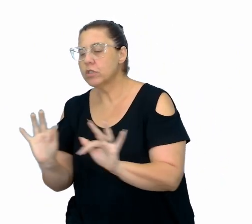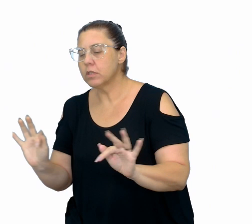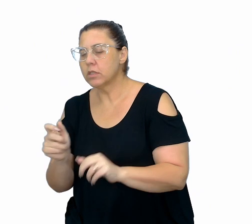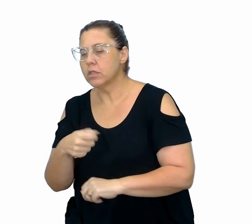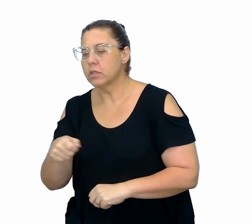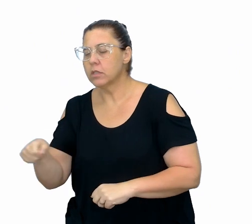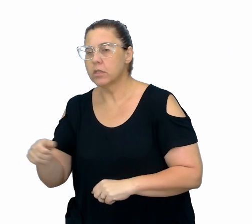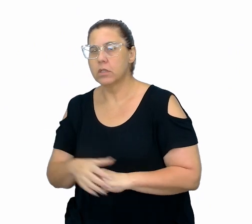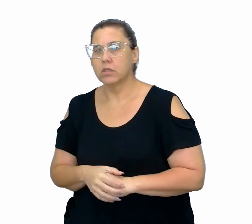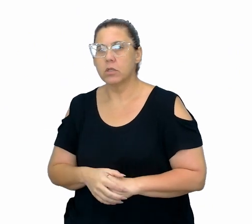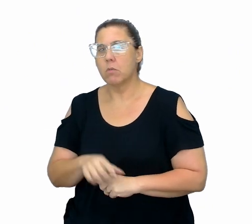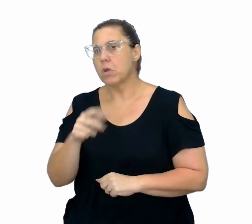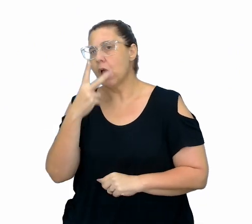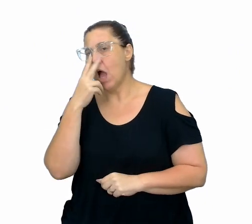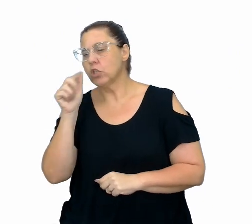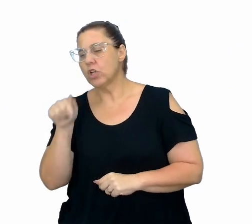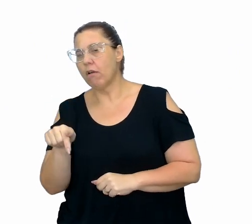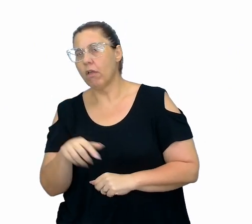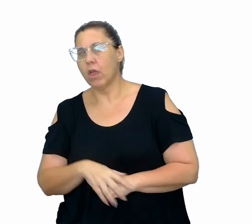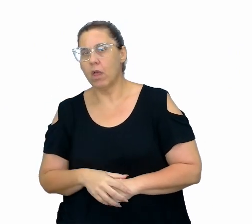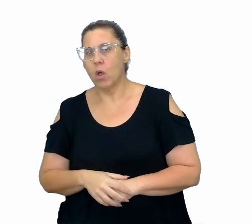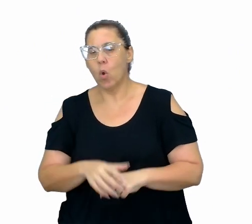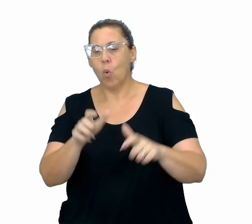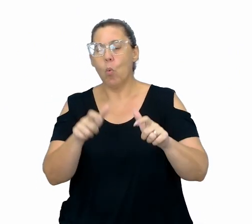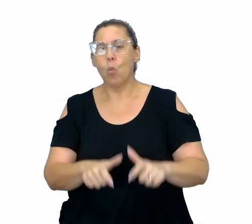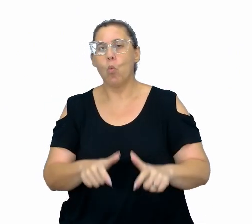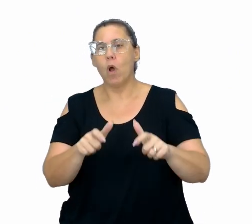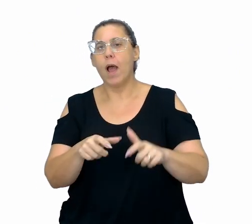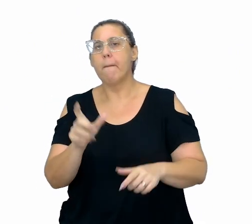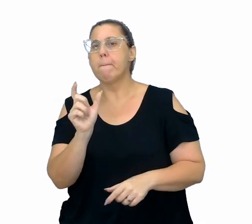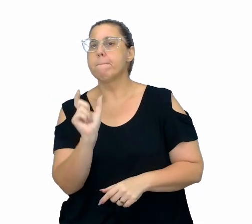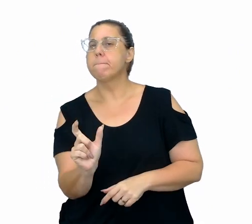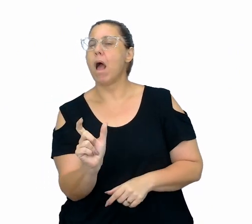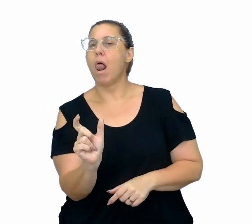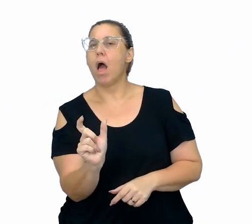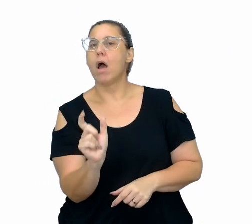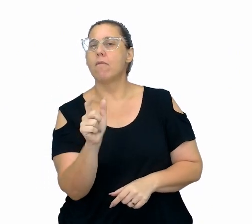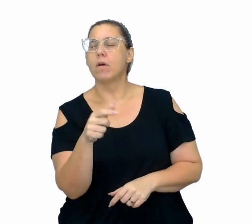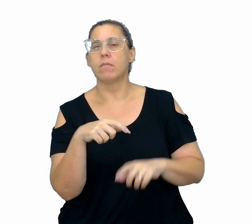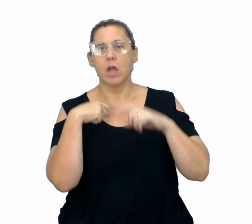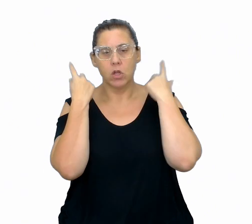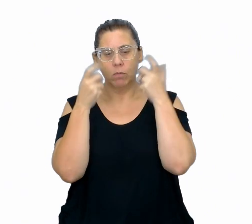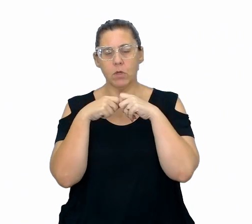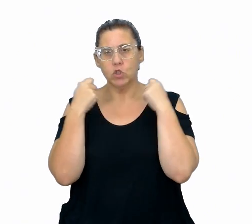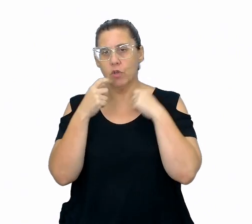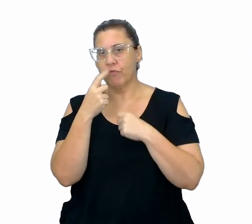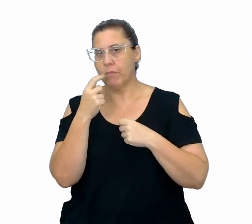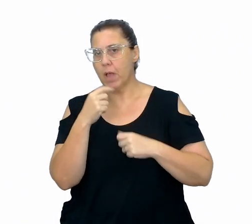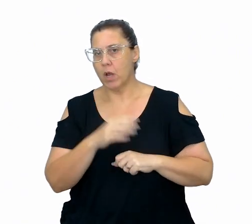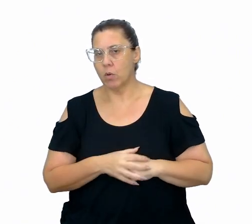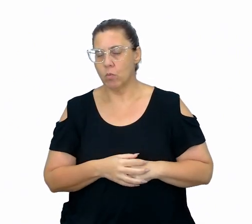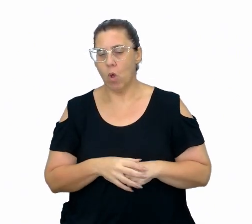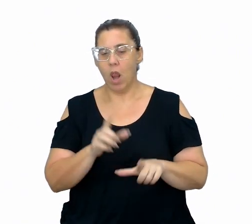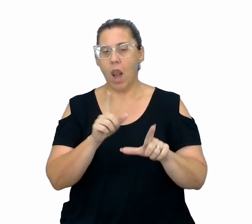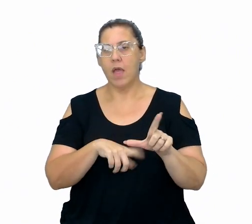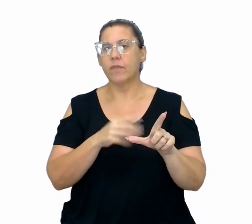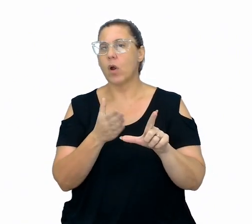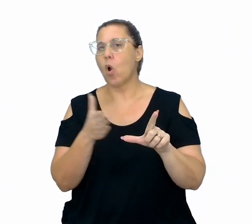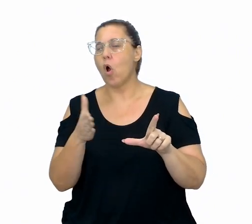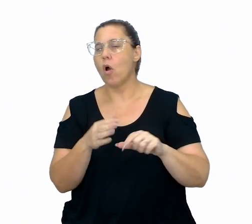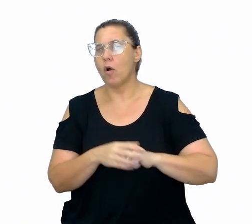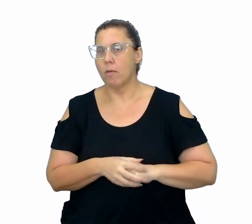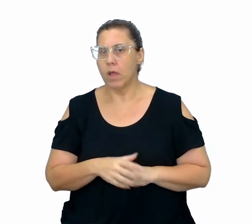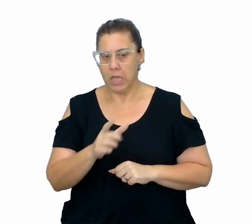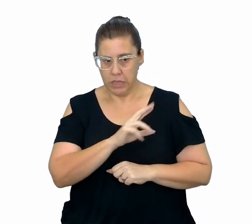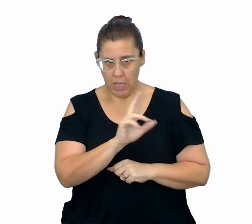escrito? Por que vocês acham que é aqui? Em qual parte da palavra que te dá a pista de que é Chapeuzinho Vermelho? Com que letra começa? Tem